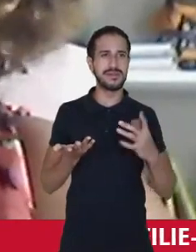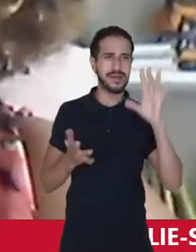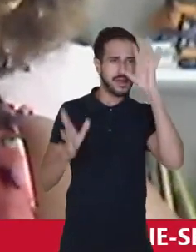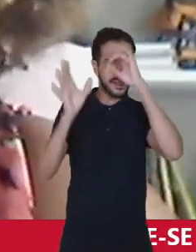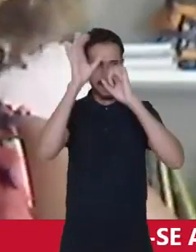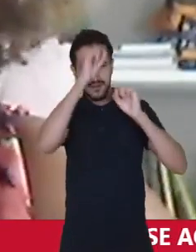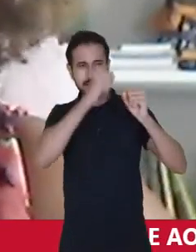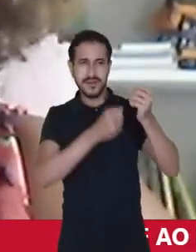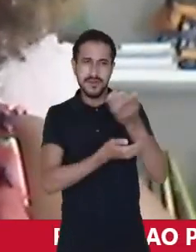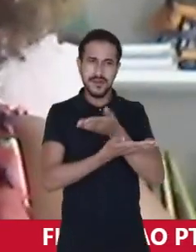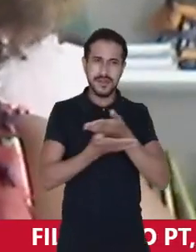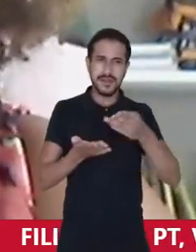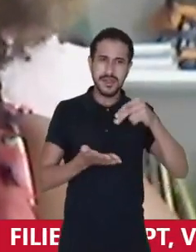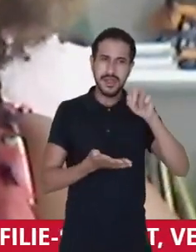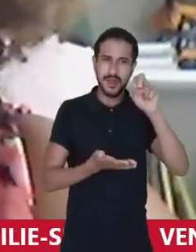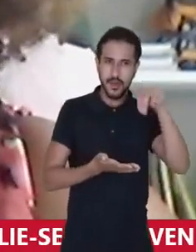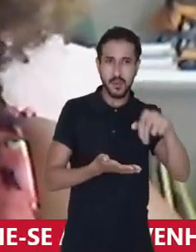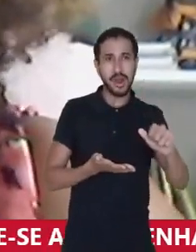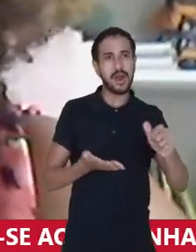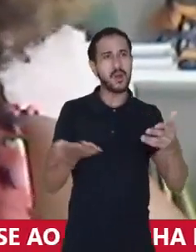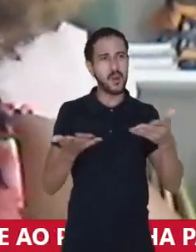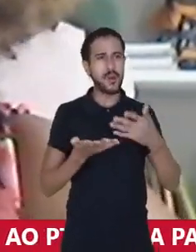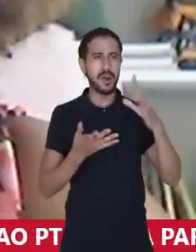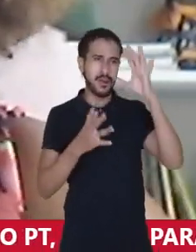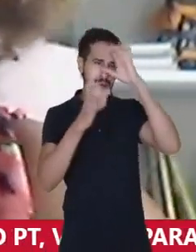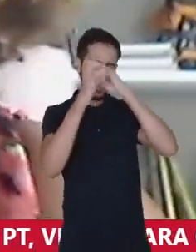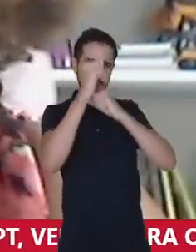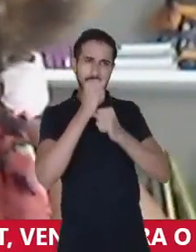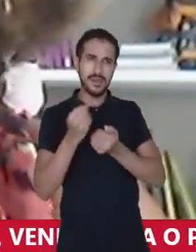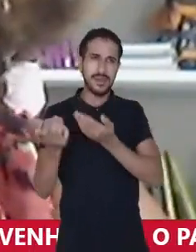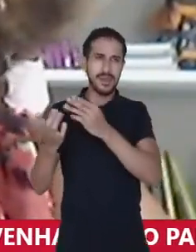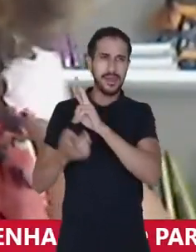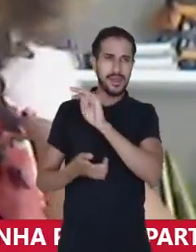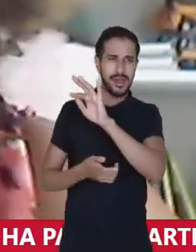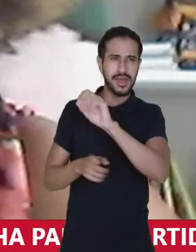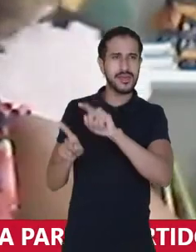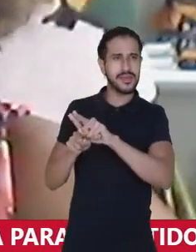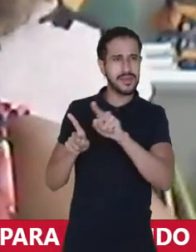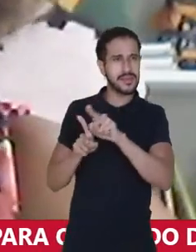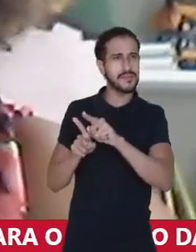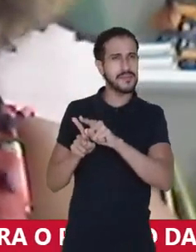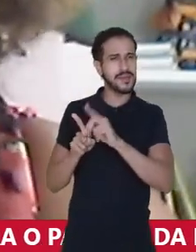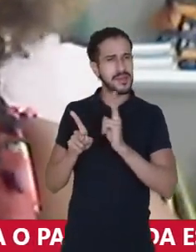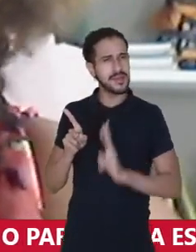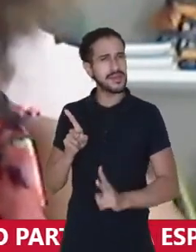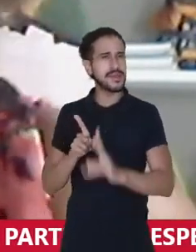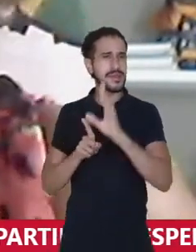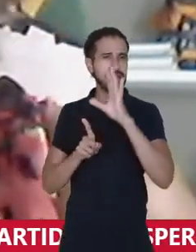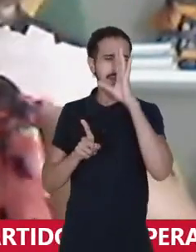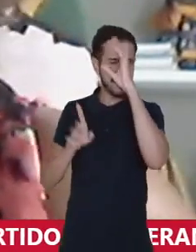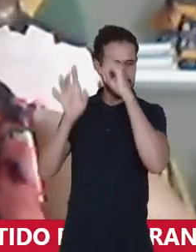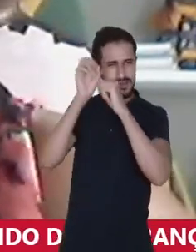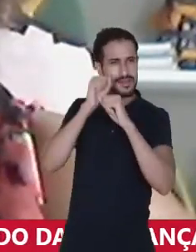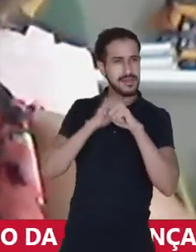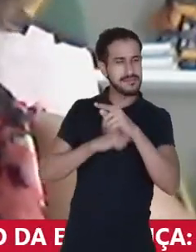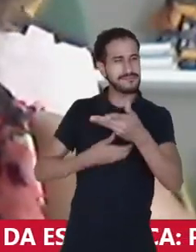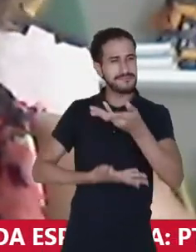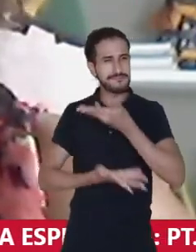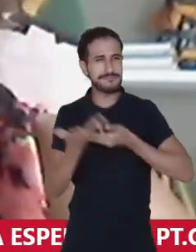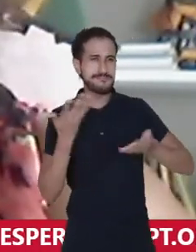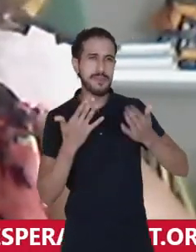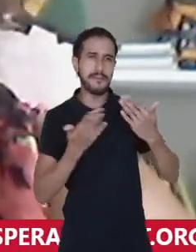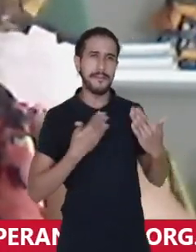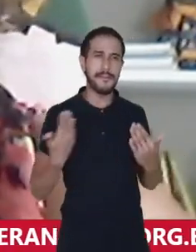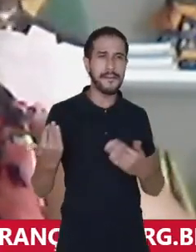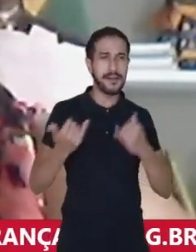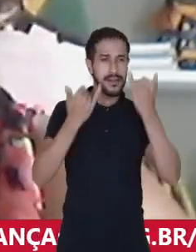aprender com você, Nilma, e hoje aprender com você, aprender com o Renato, com quem eu aprendo sempre, e trocar ideias aqui